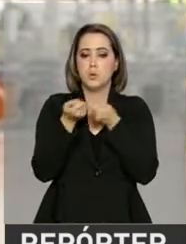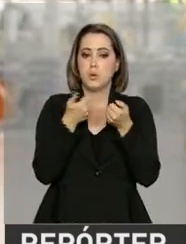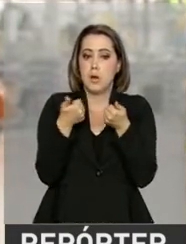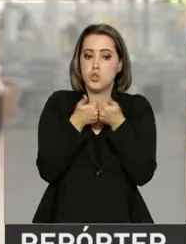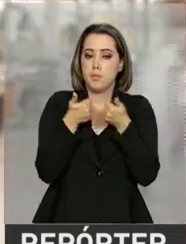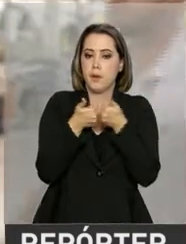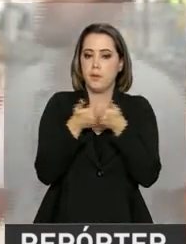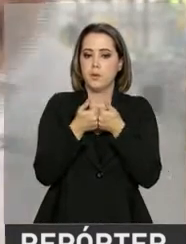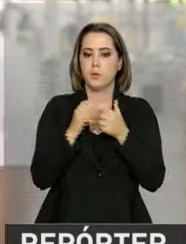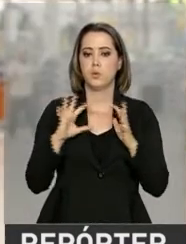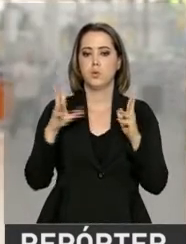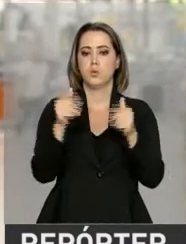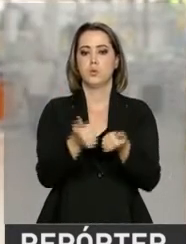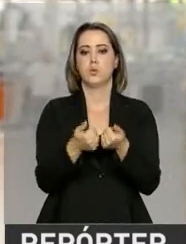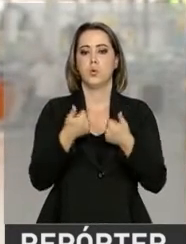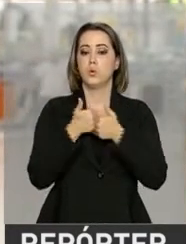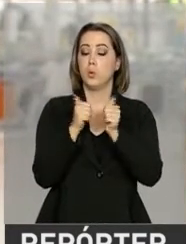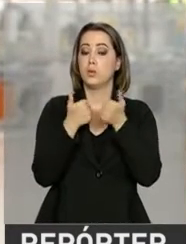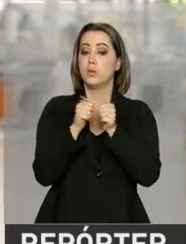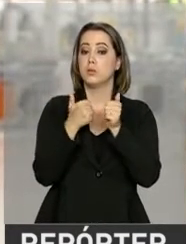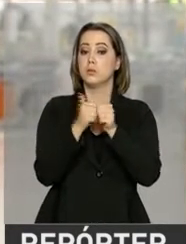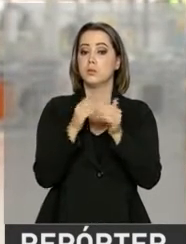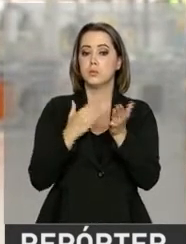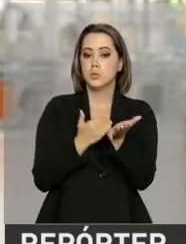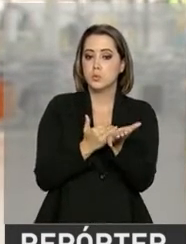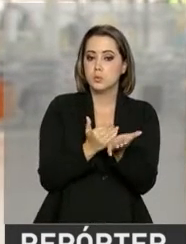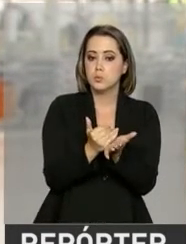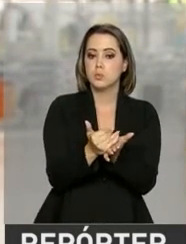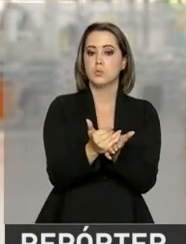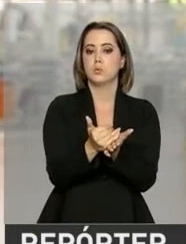perto todo o transporte da carga, desde o